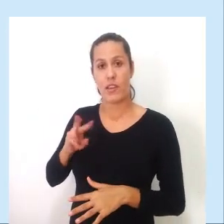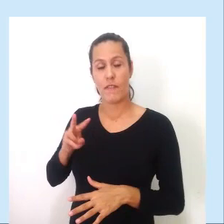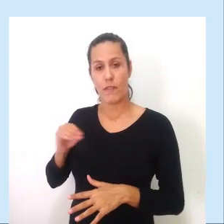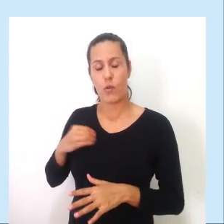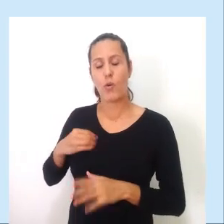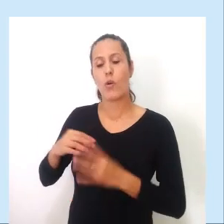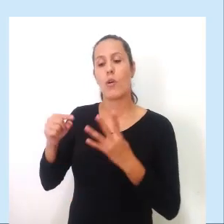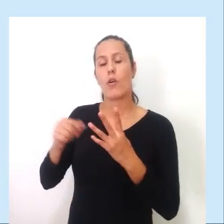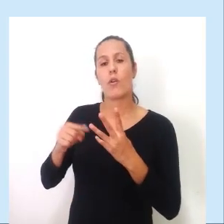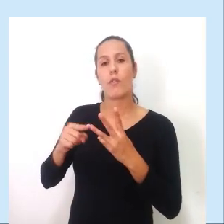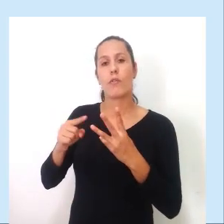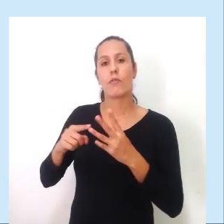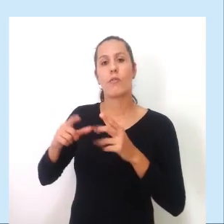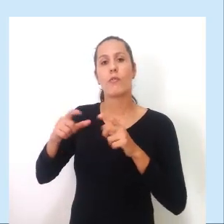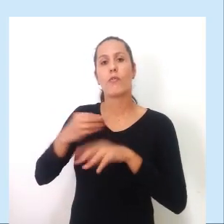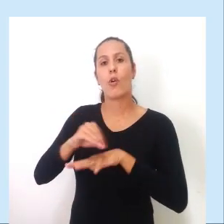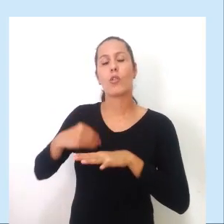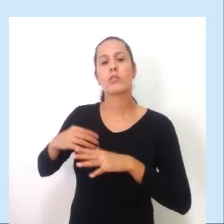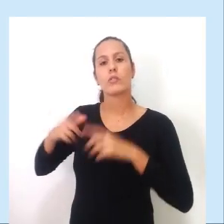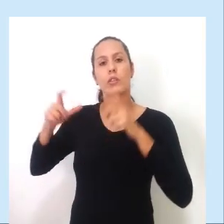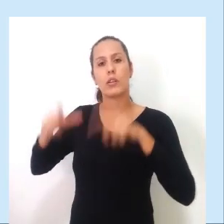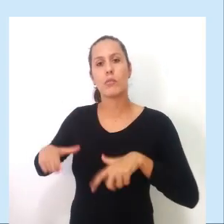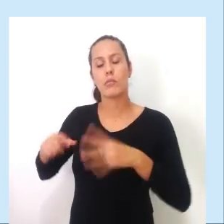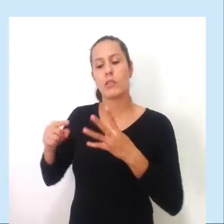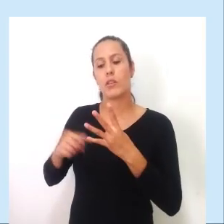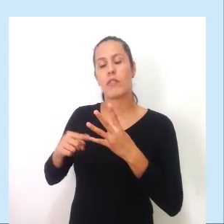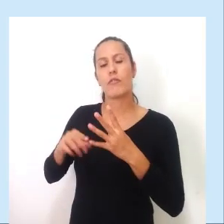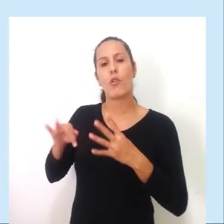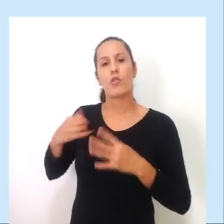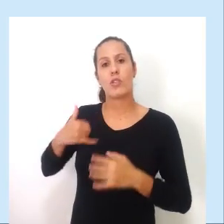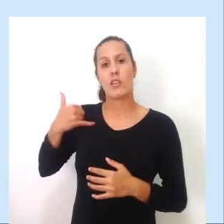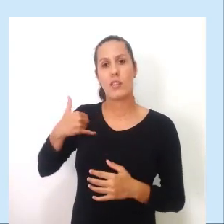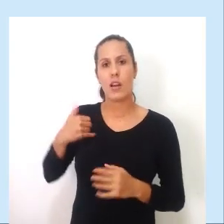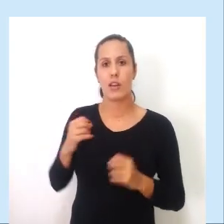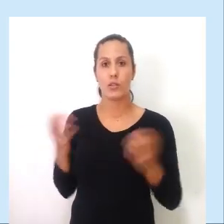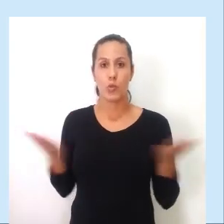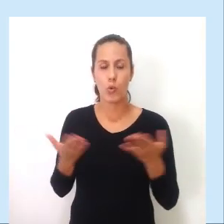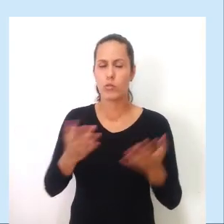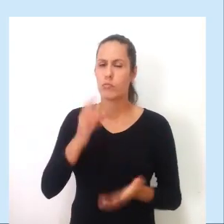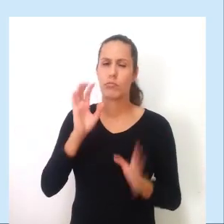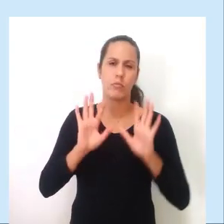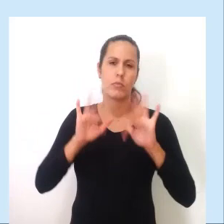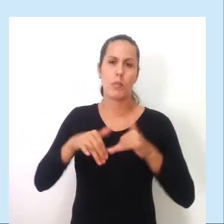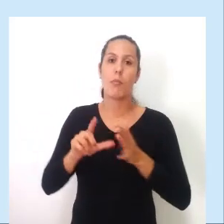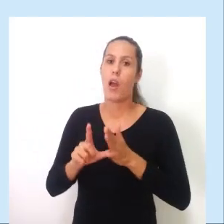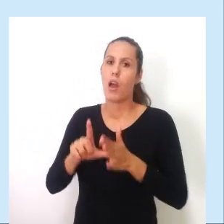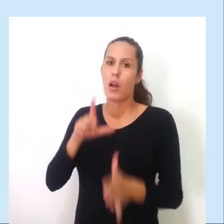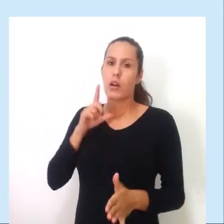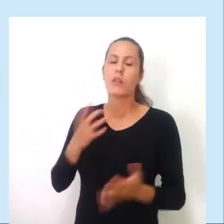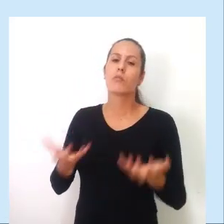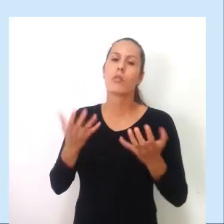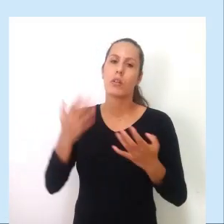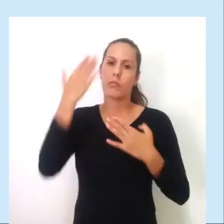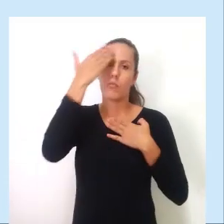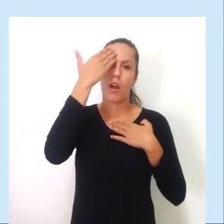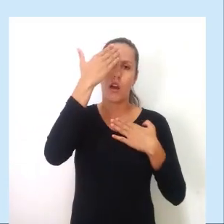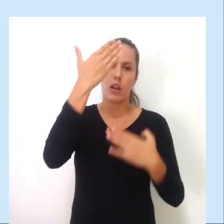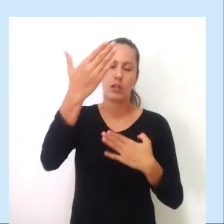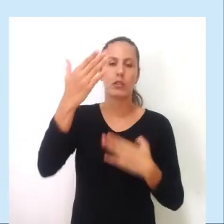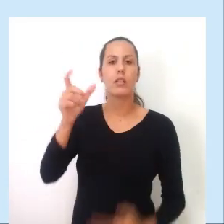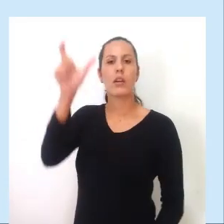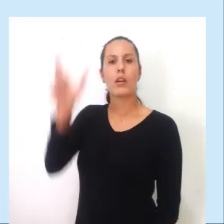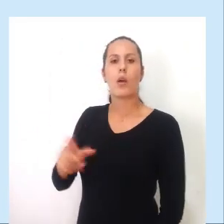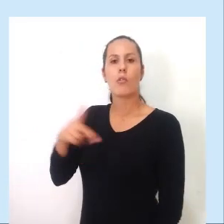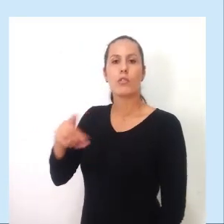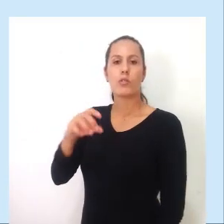ambiente e fósseis de idade. Gente, por hoje é só. Antes, eu gostaria de fazer um